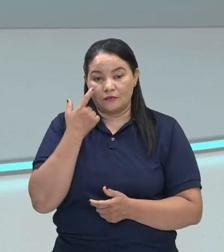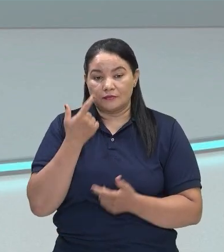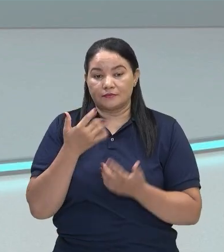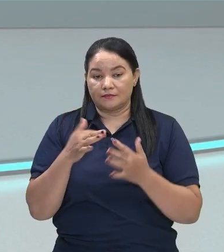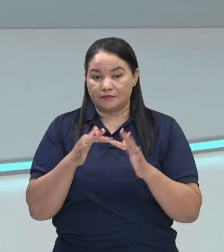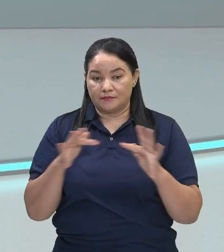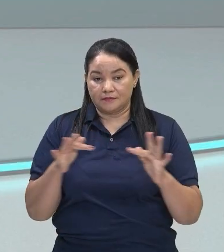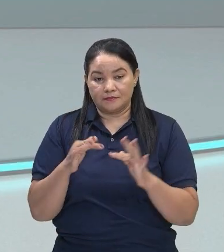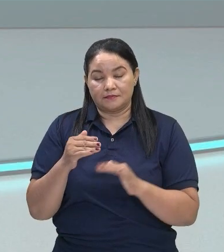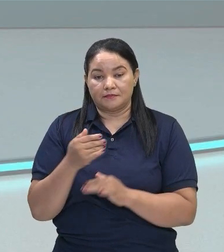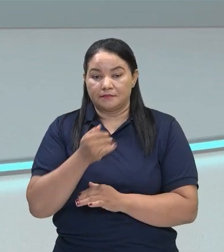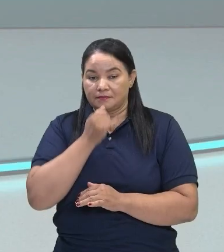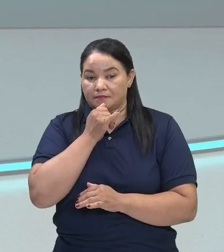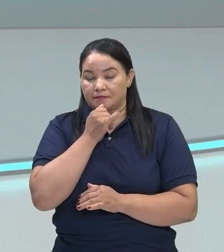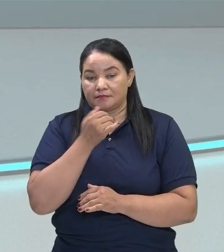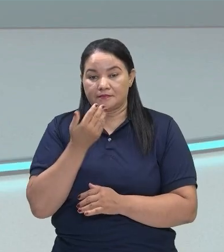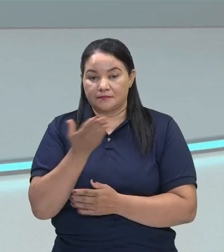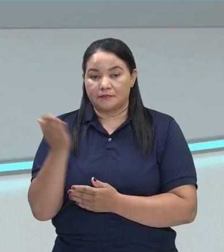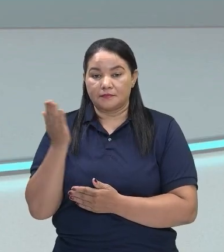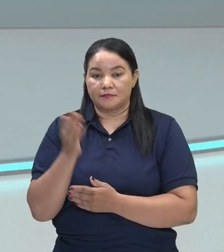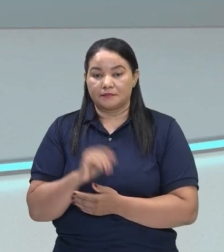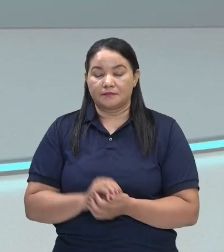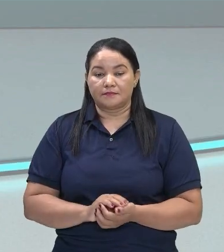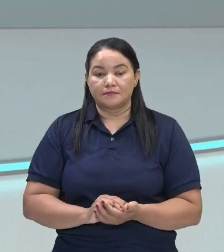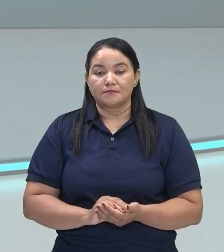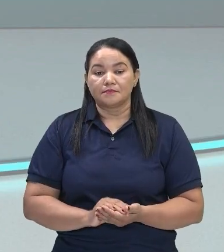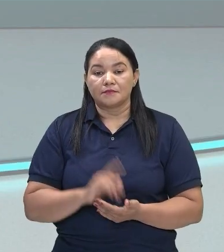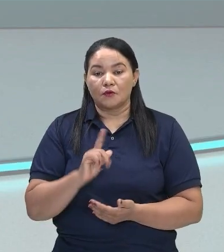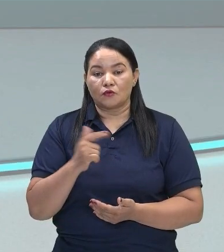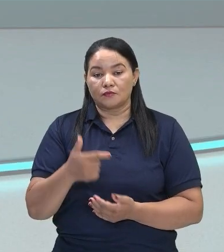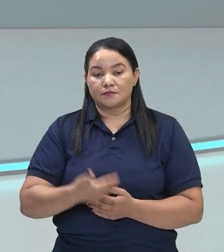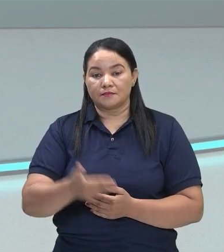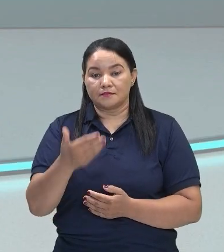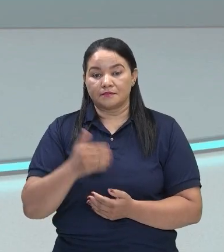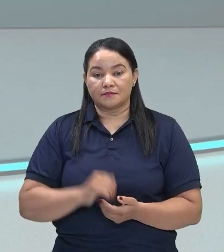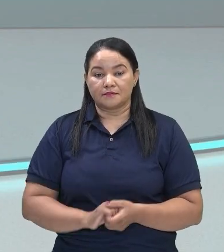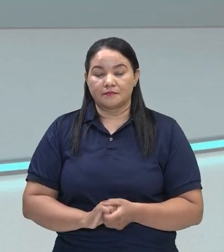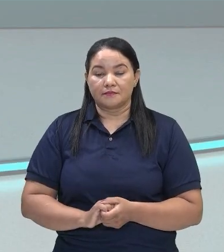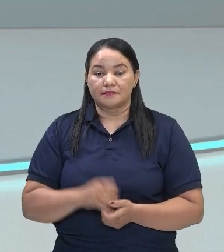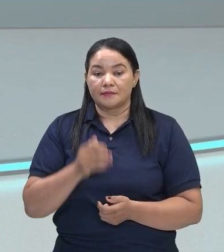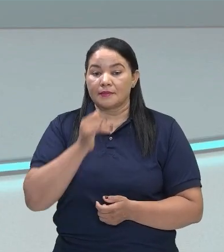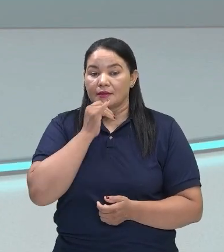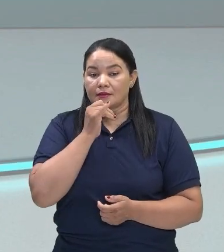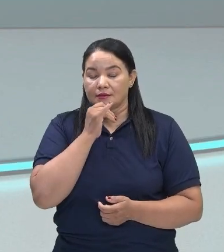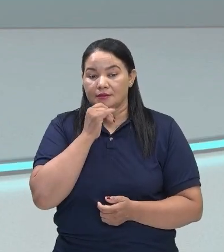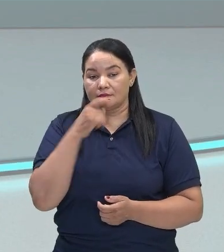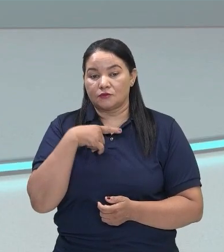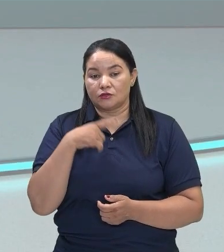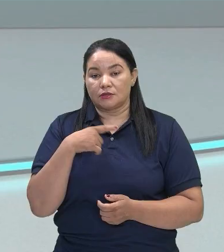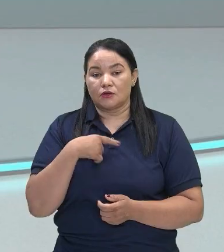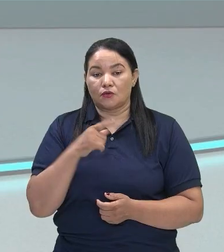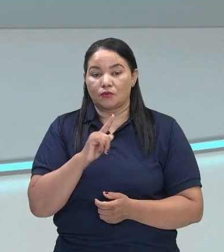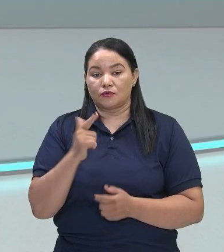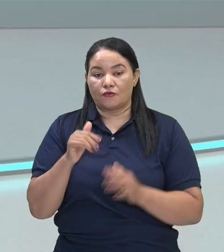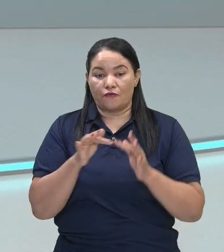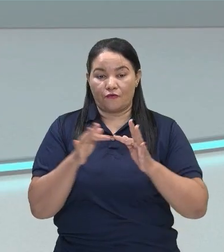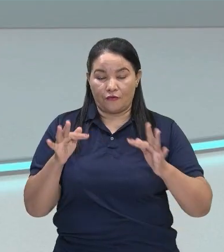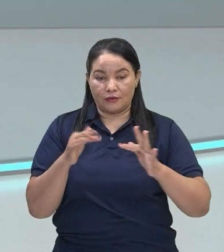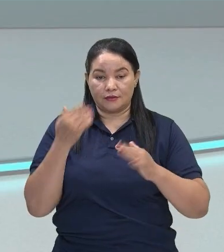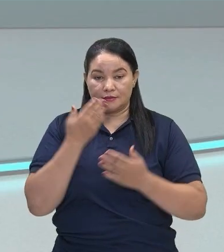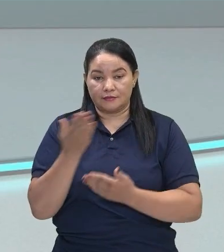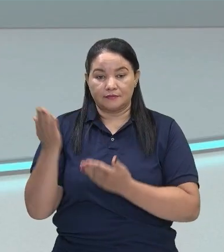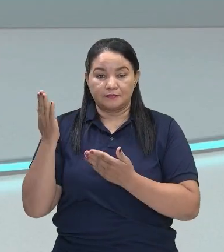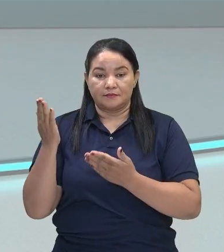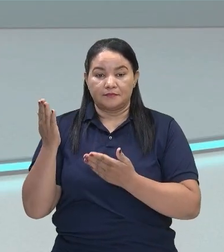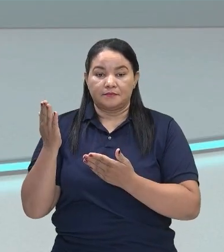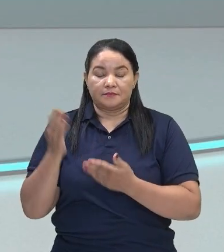exemplos. Vamos lá, então? Continuando falando desses exemplos, né, nós temos o seguinte: There are many cars